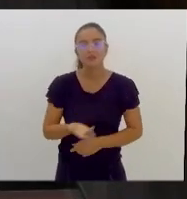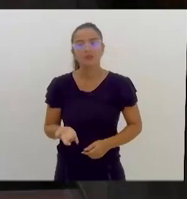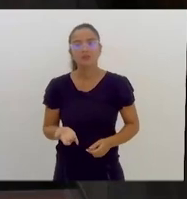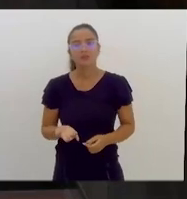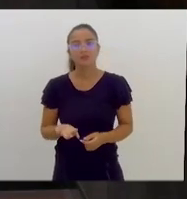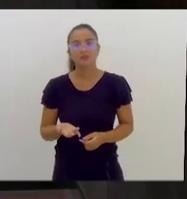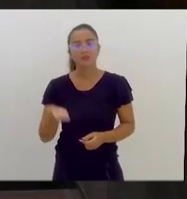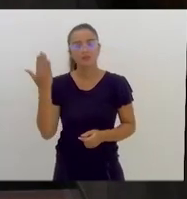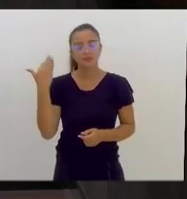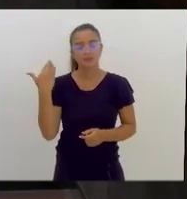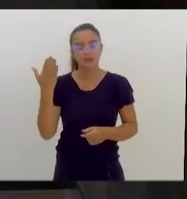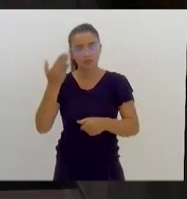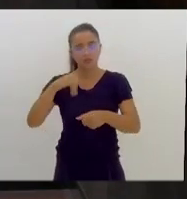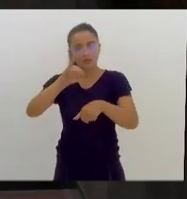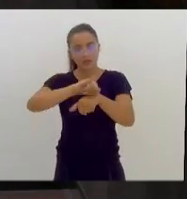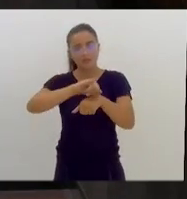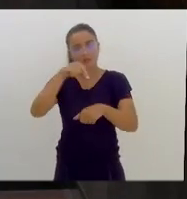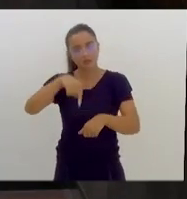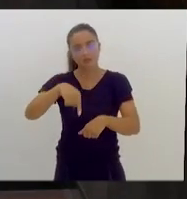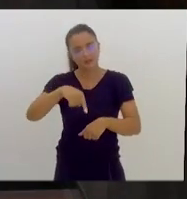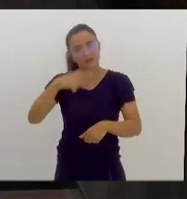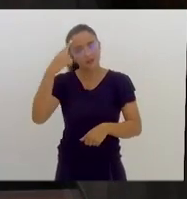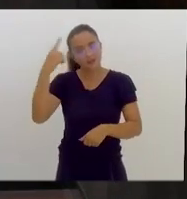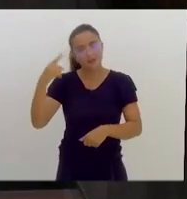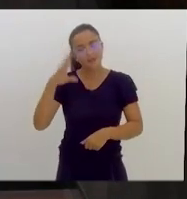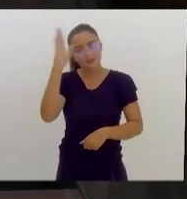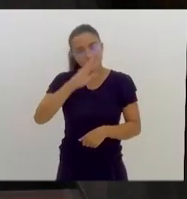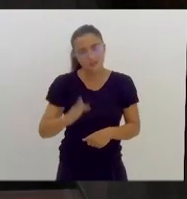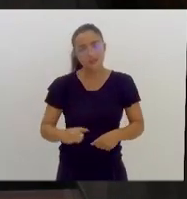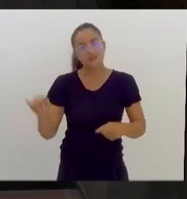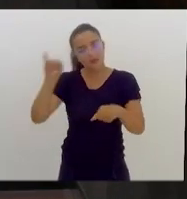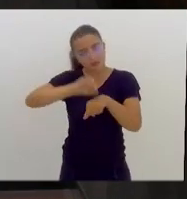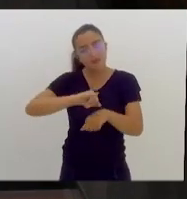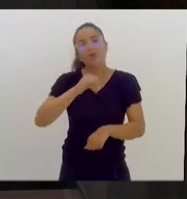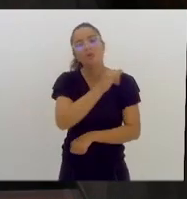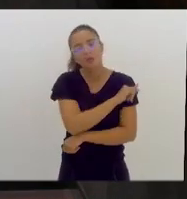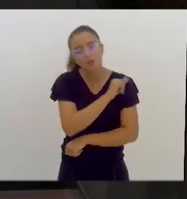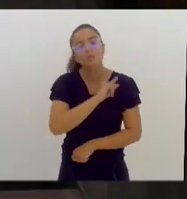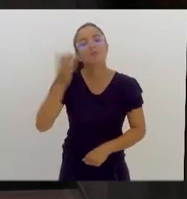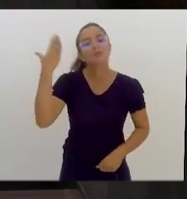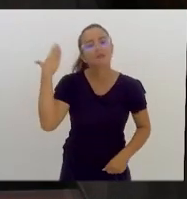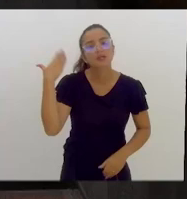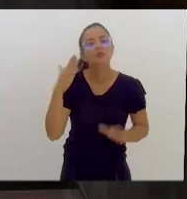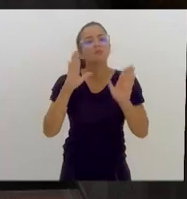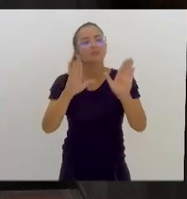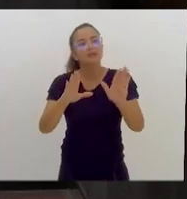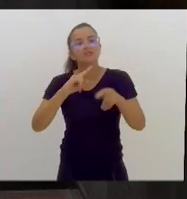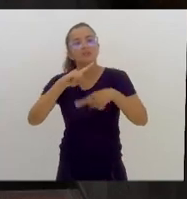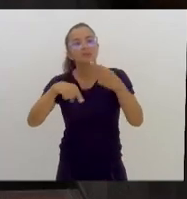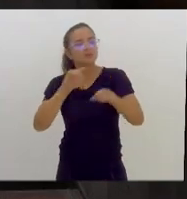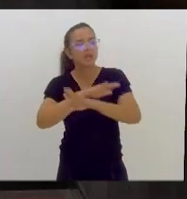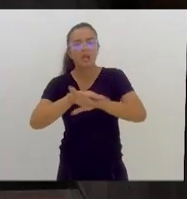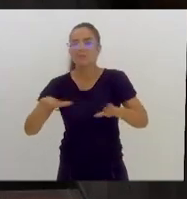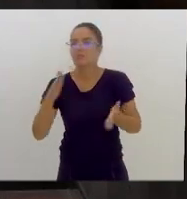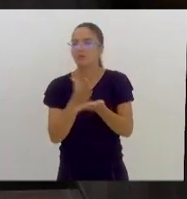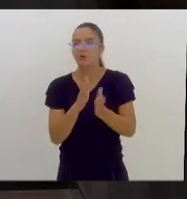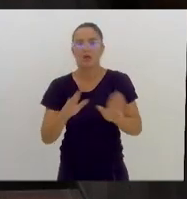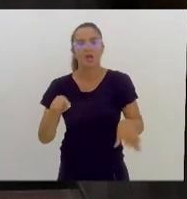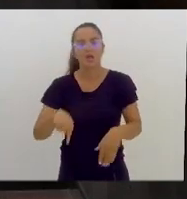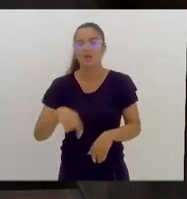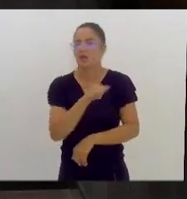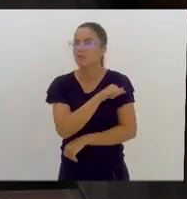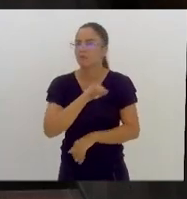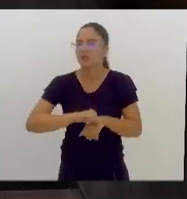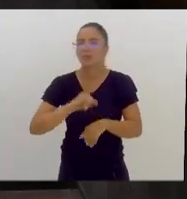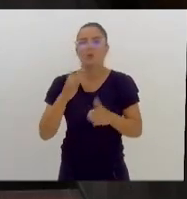República, ter deixado de ser a capital e ter ficado com os ônus desse processo que o Rio de Janeiro